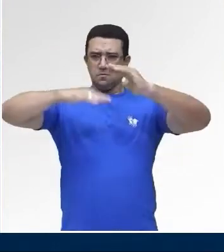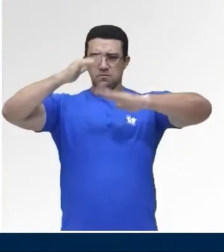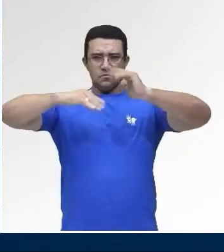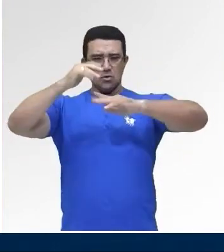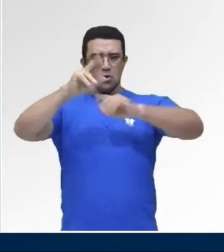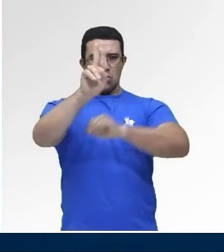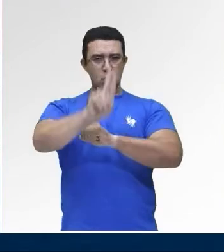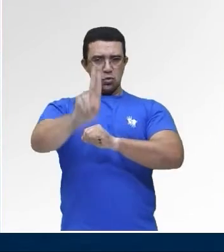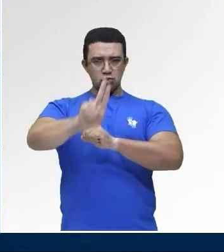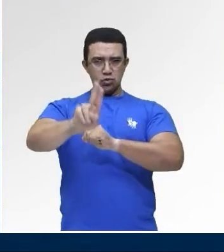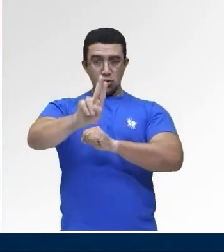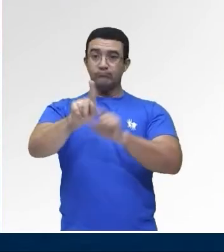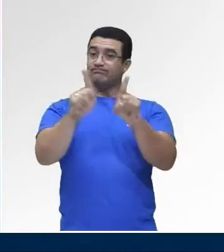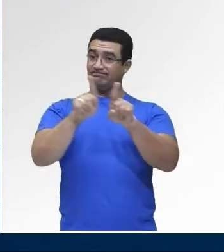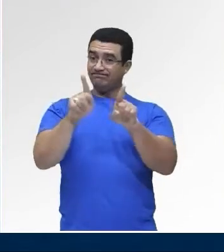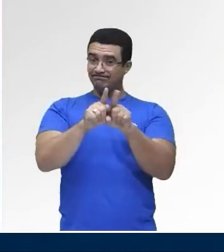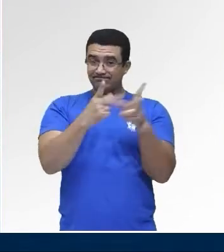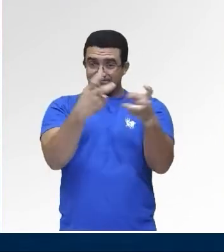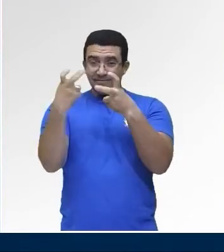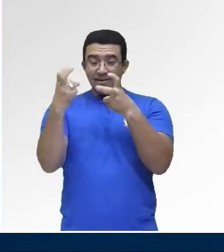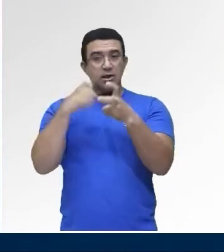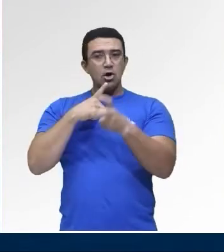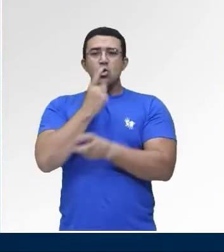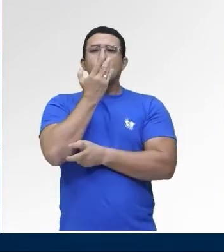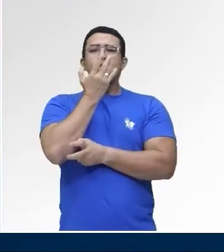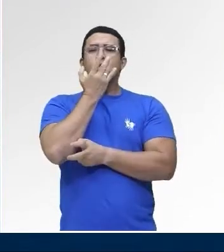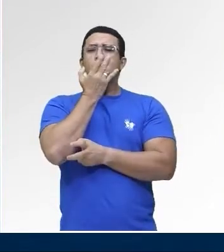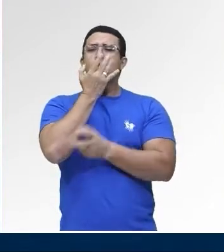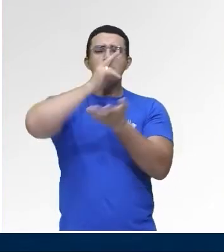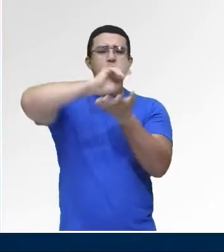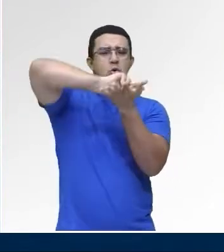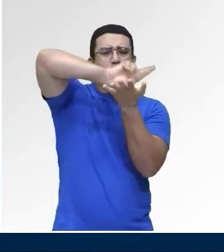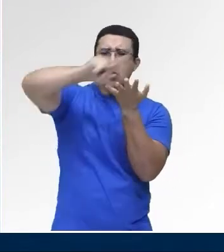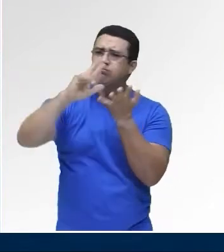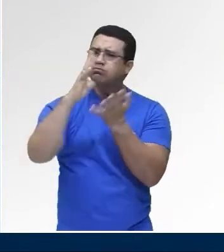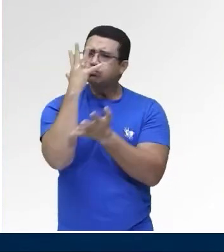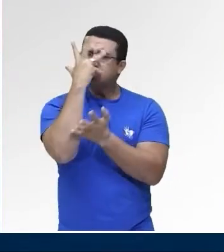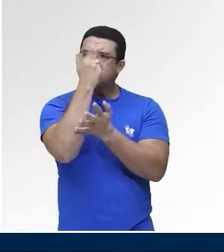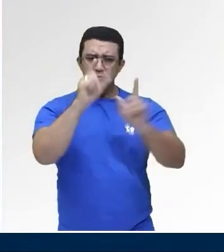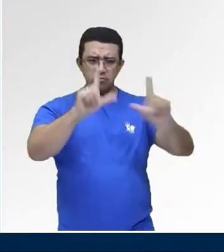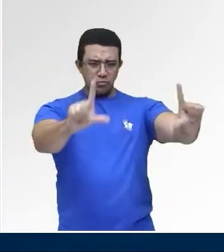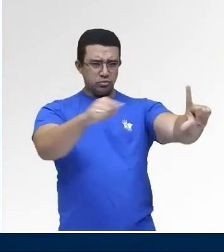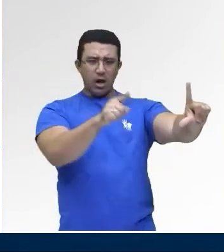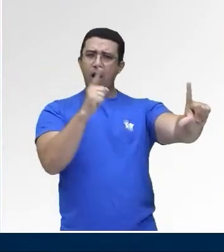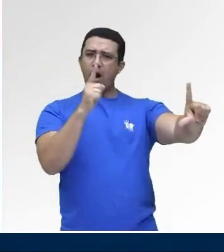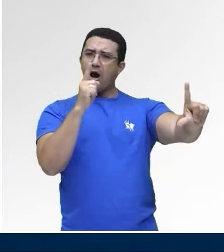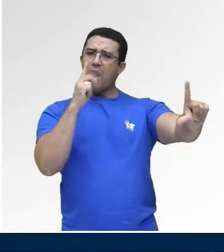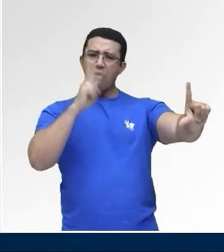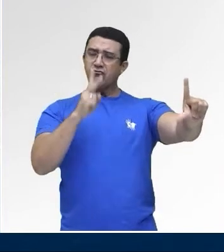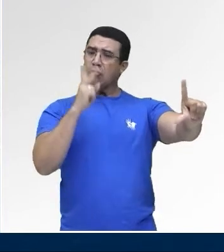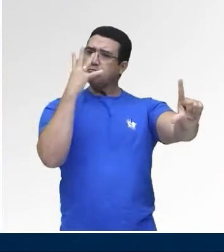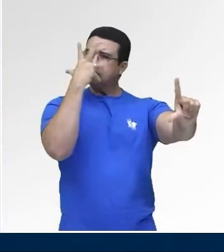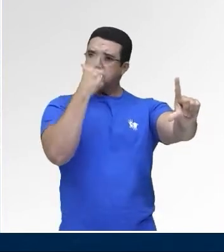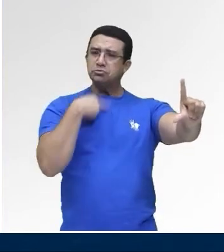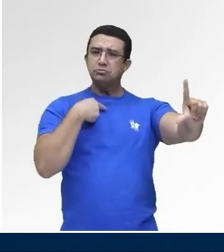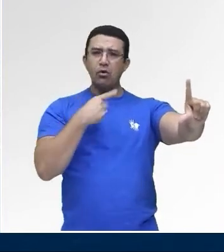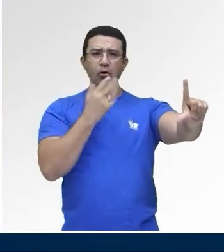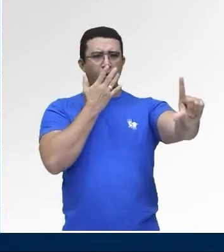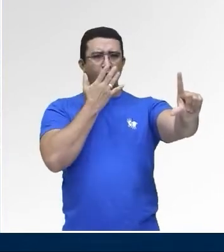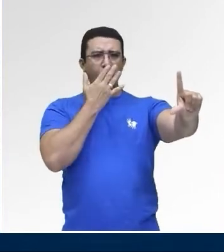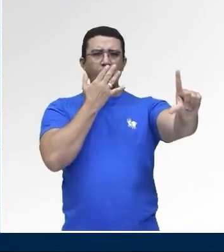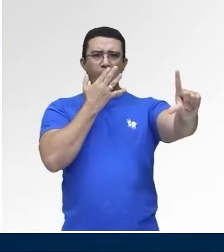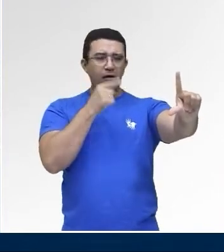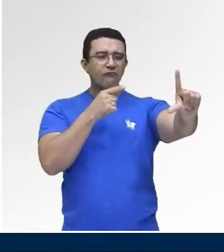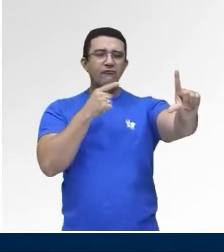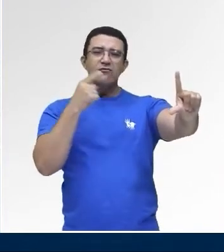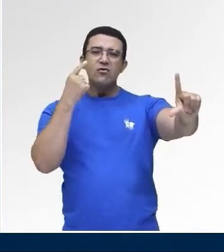questão das cores, né, para dar justamente esse embelezamento estético da imagem, que no caso vocês veem aqui os morangos